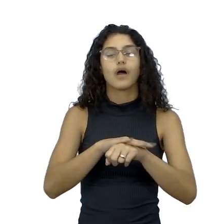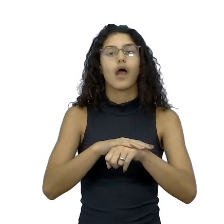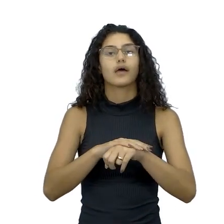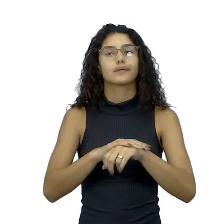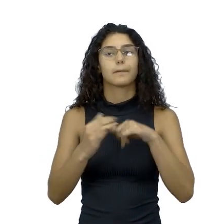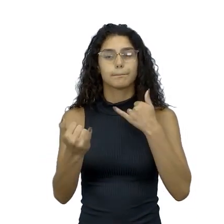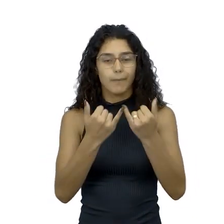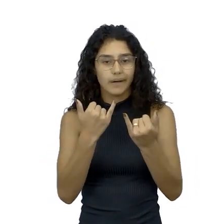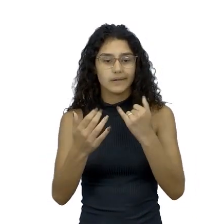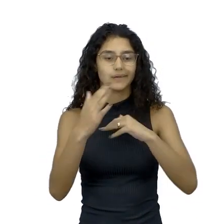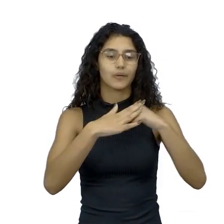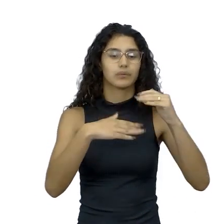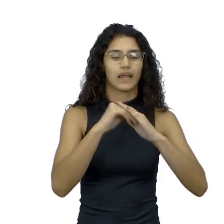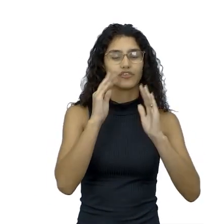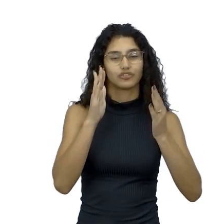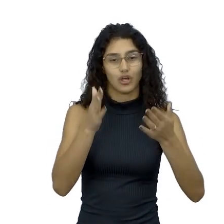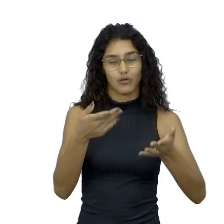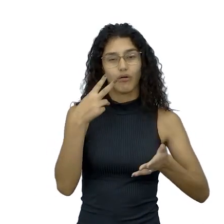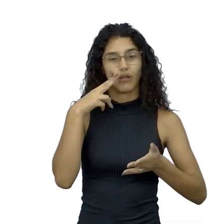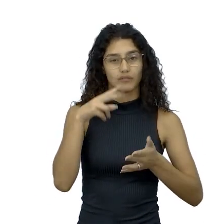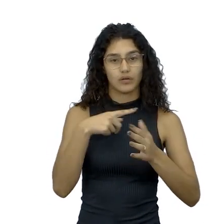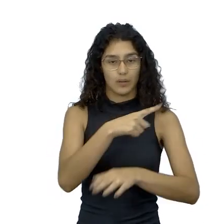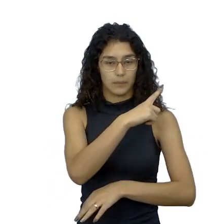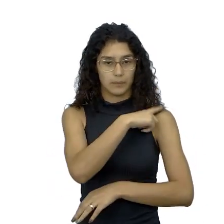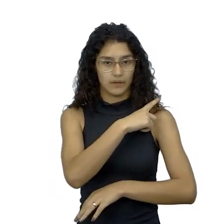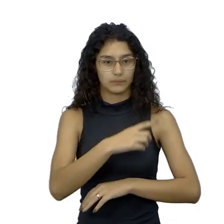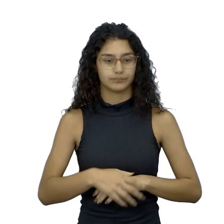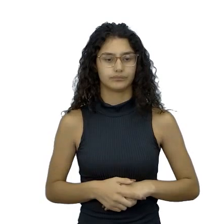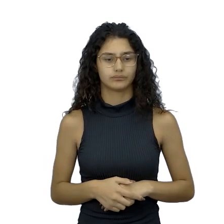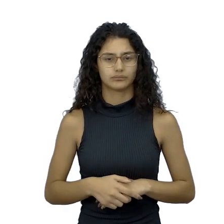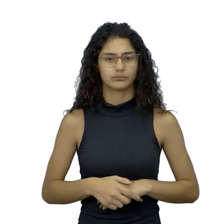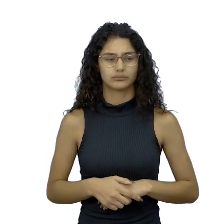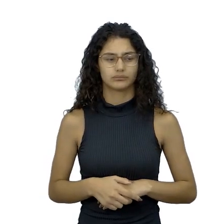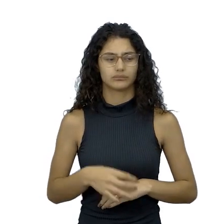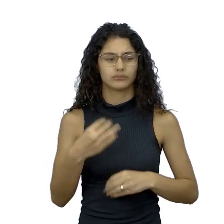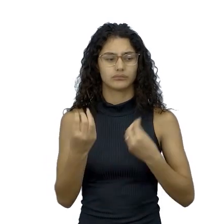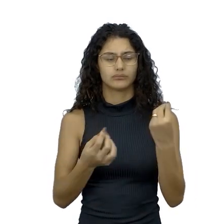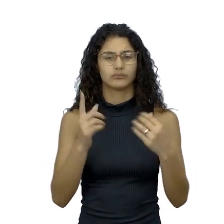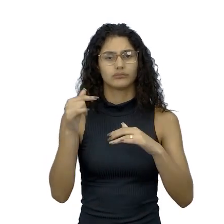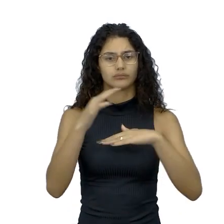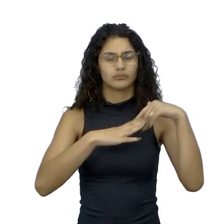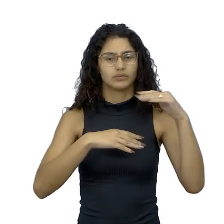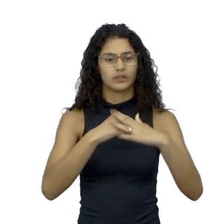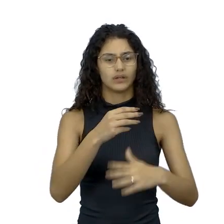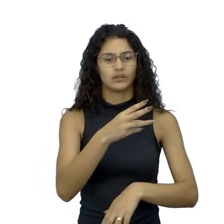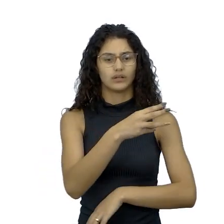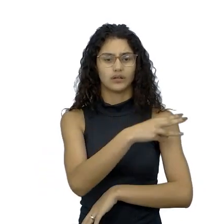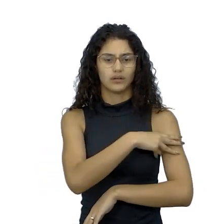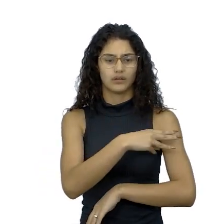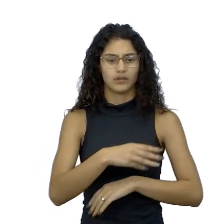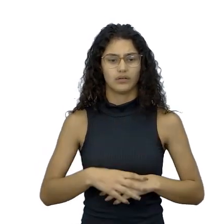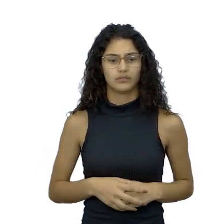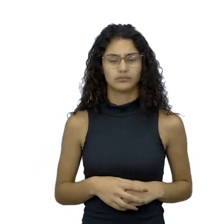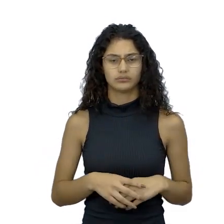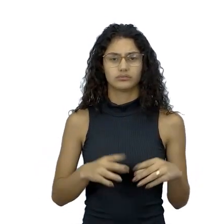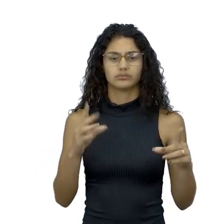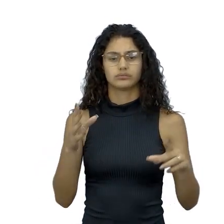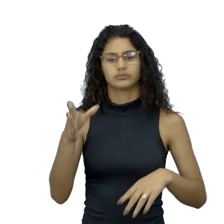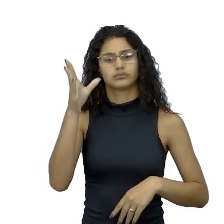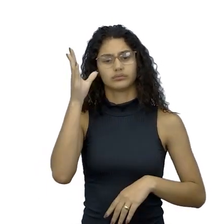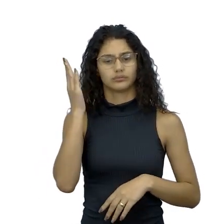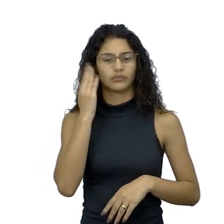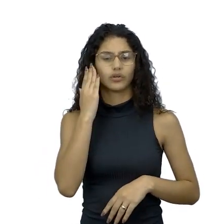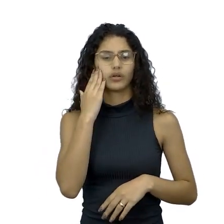que ele está vendo agora aqui na primeira série. Bom, qual que é a habilidade da terceira série, então? É reconhecer